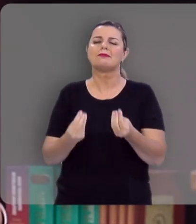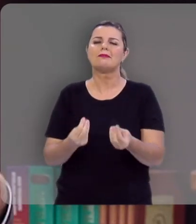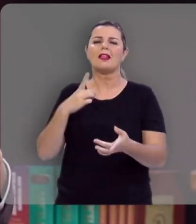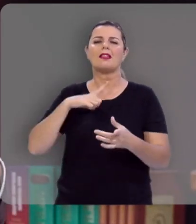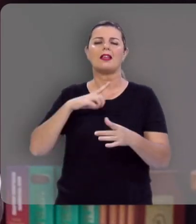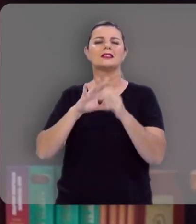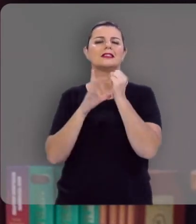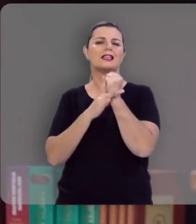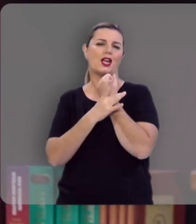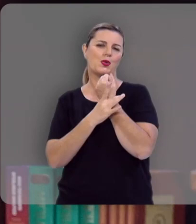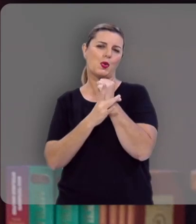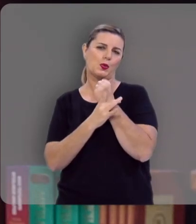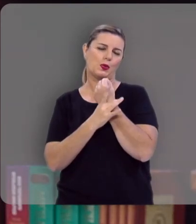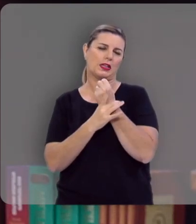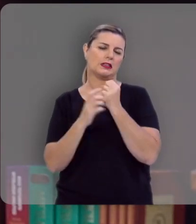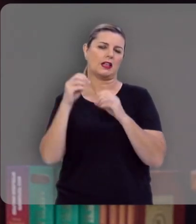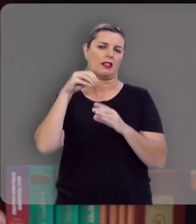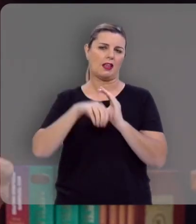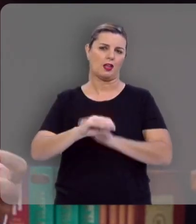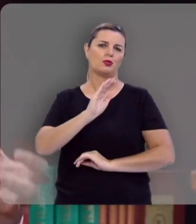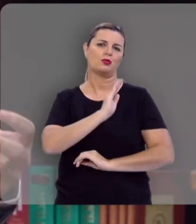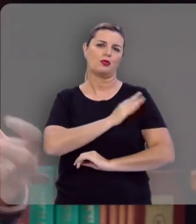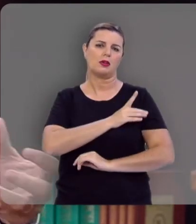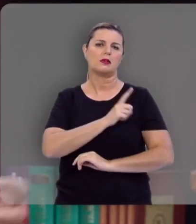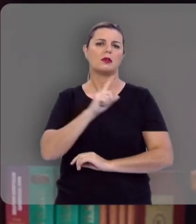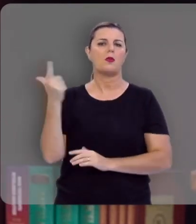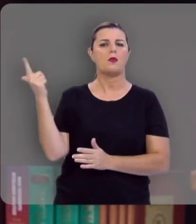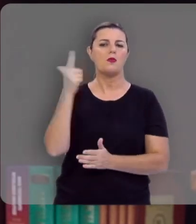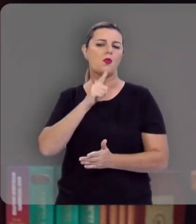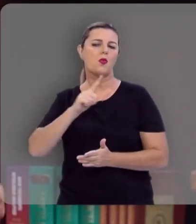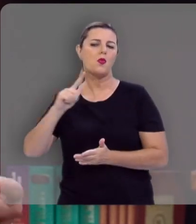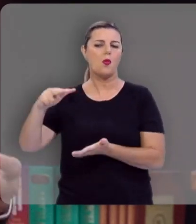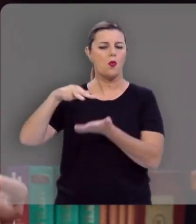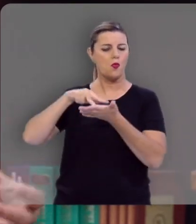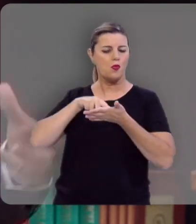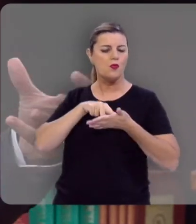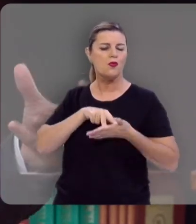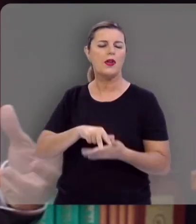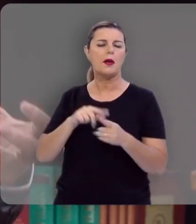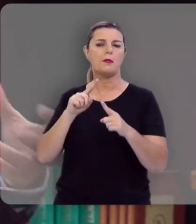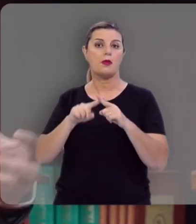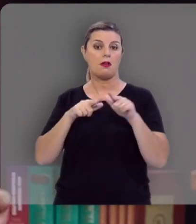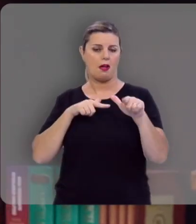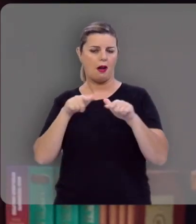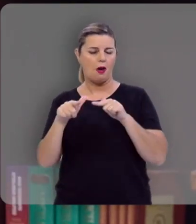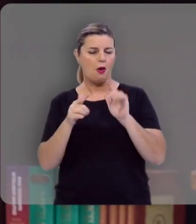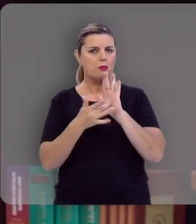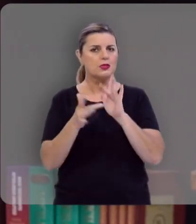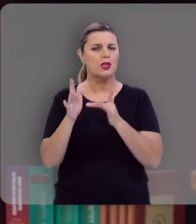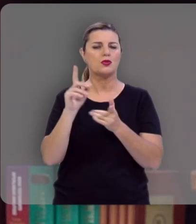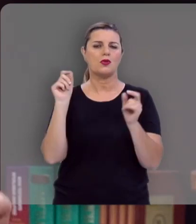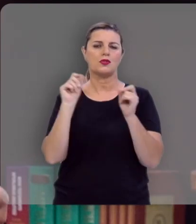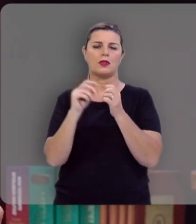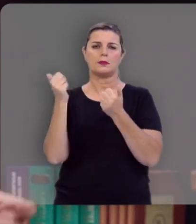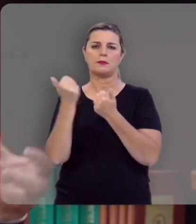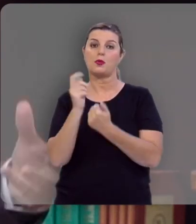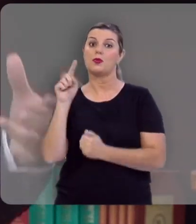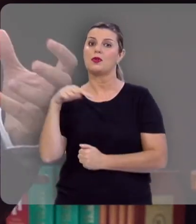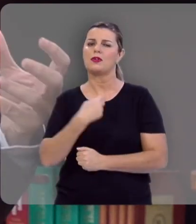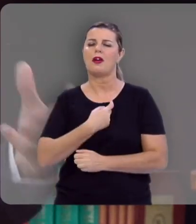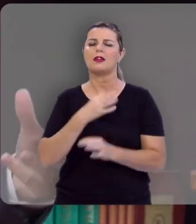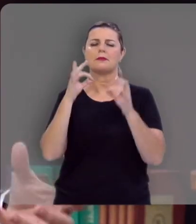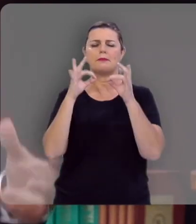essa segurança no coração, né? De que perseveramos, porque a obra que Jesus fez por nós,